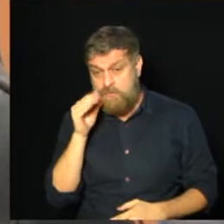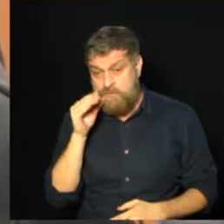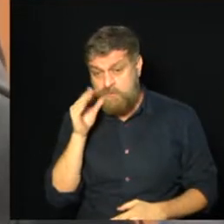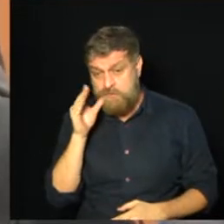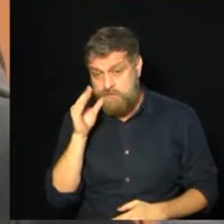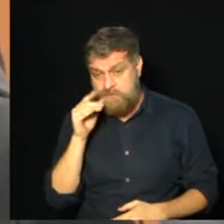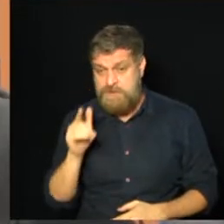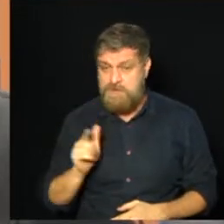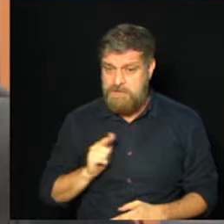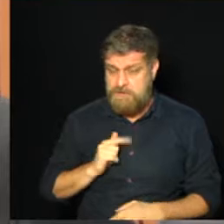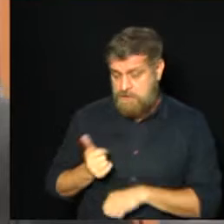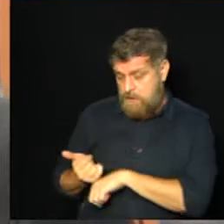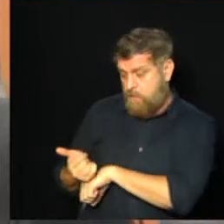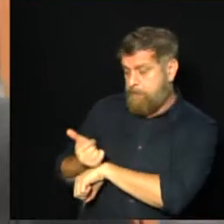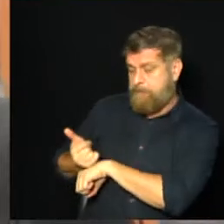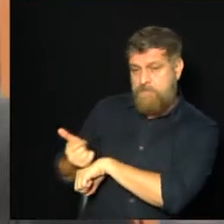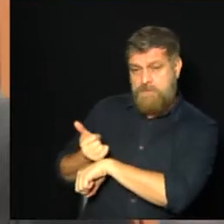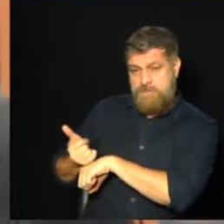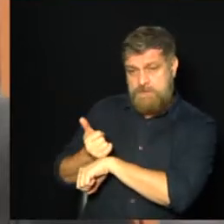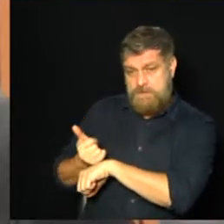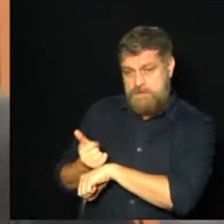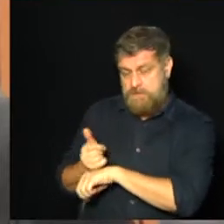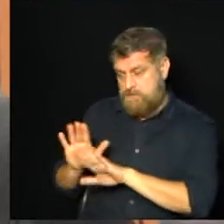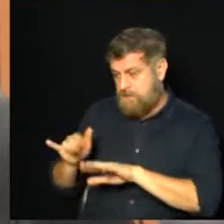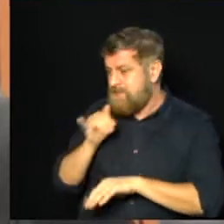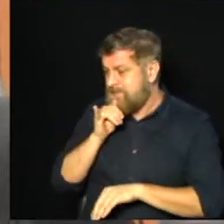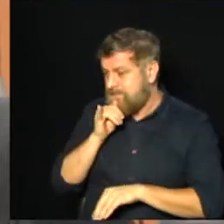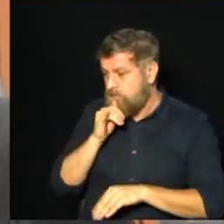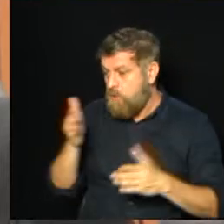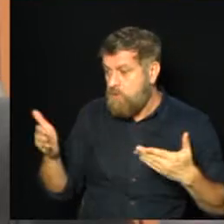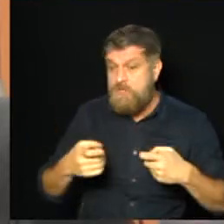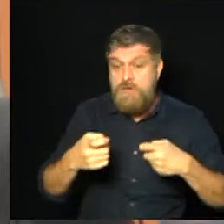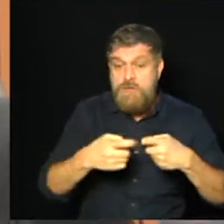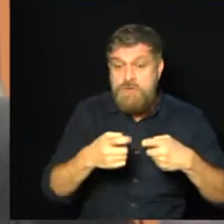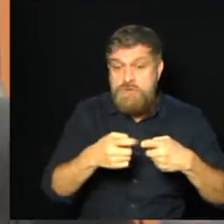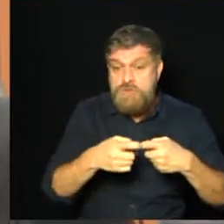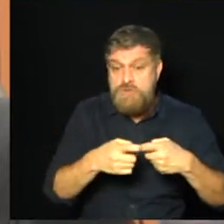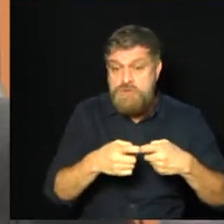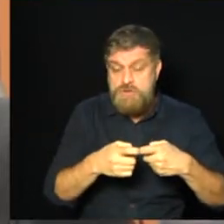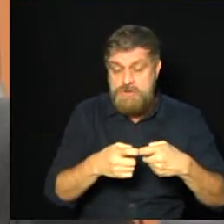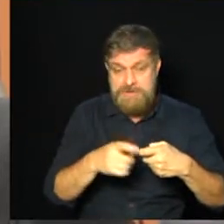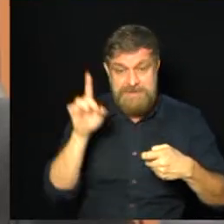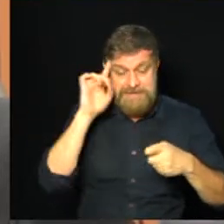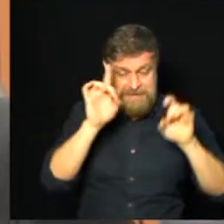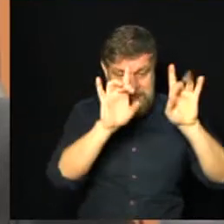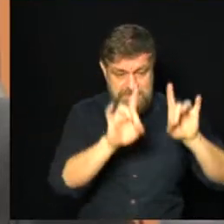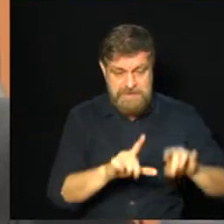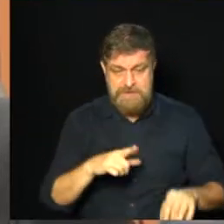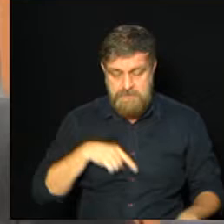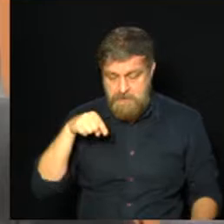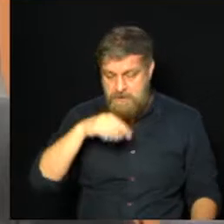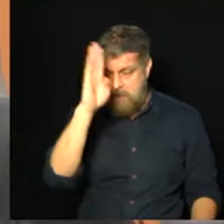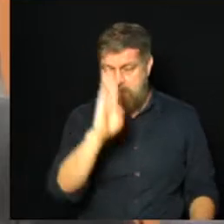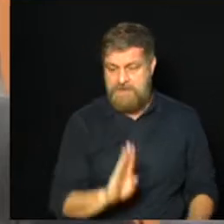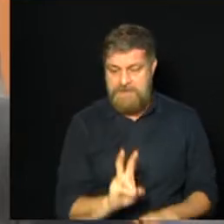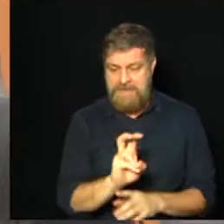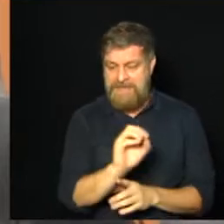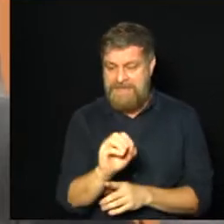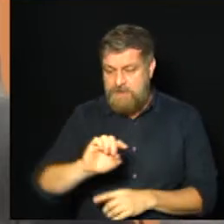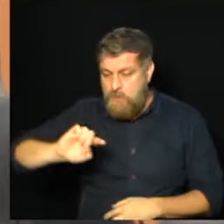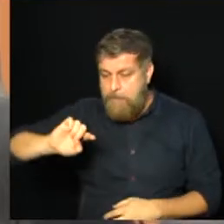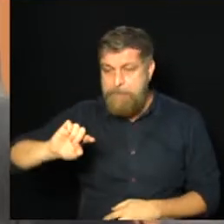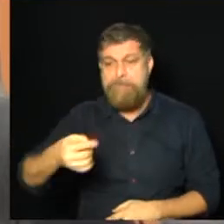hoje tem profissionais, eu estava lendo hoje, no Dia do Médico, nós temos no Brasil, hoje, 500 mil